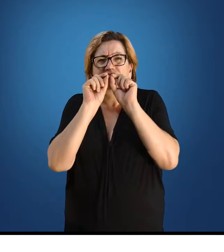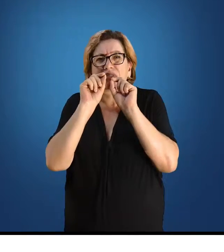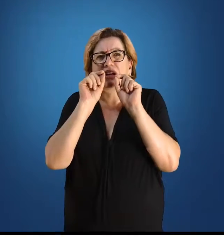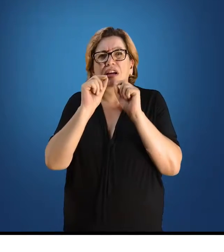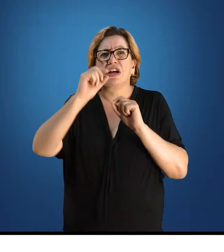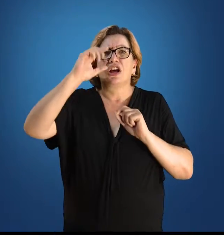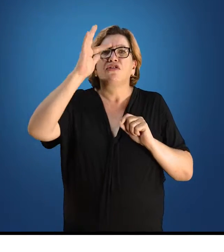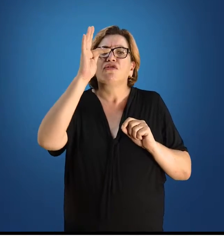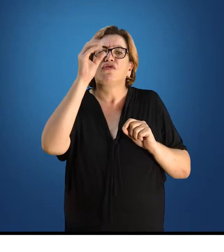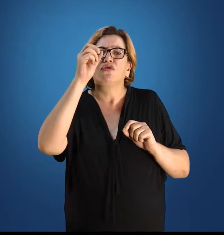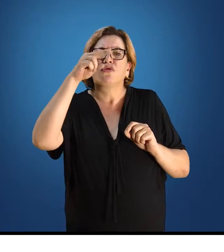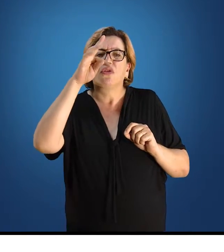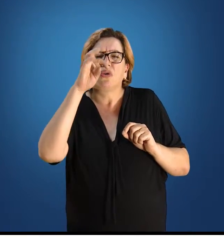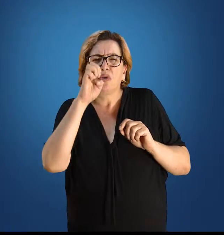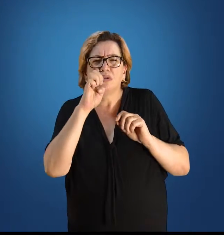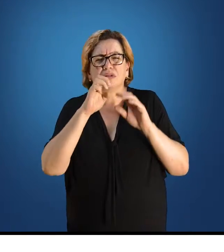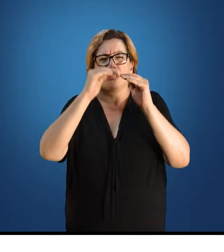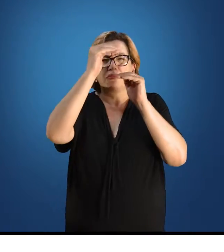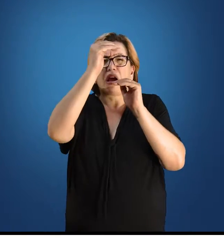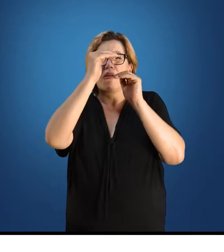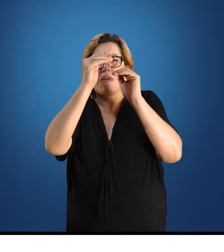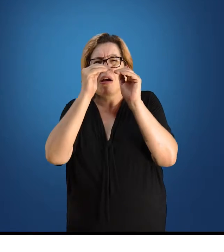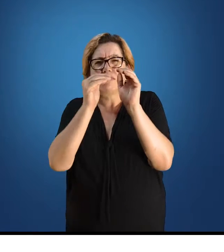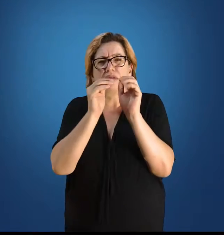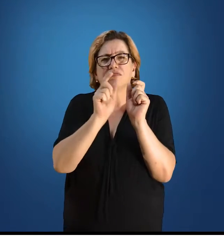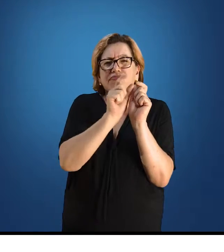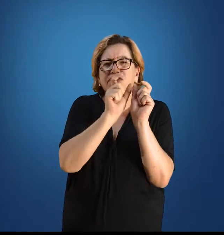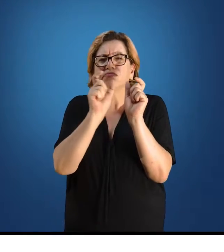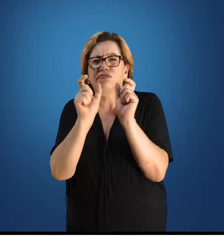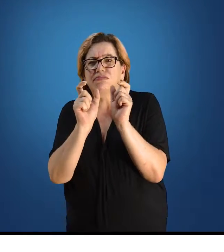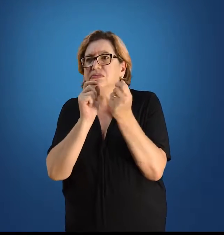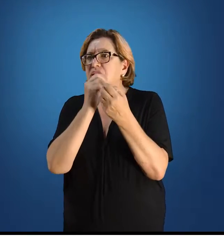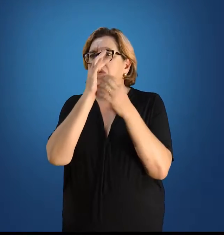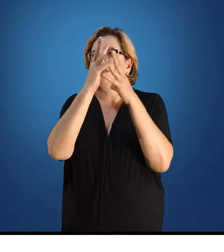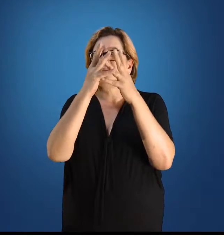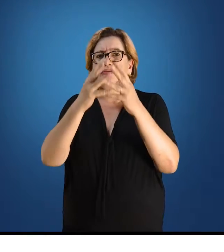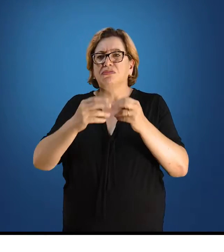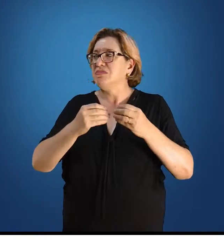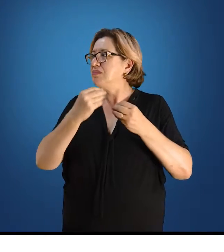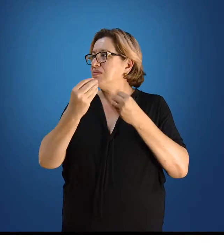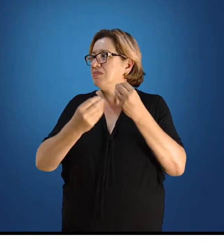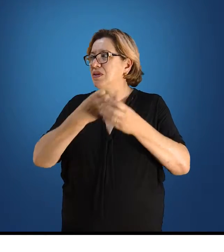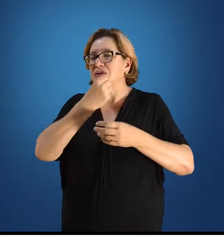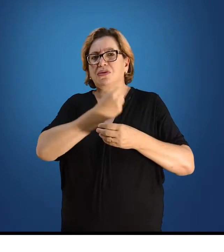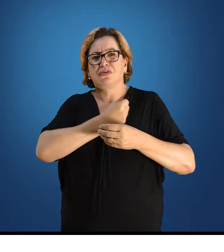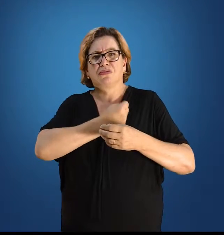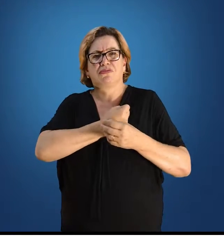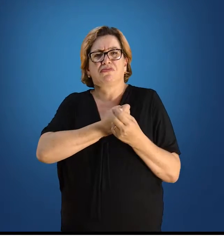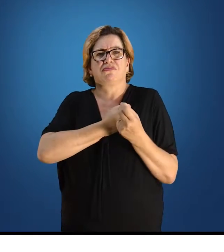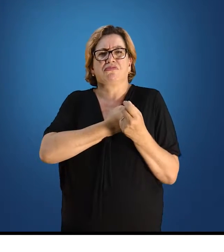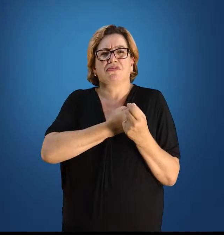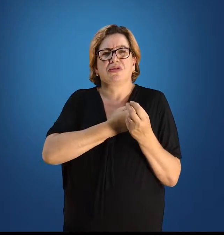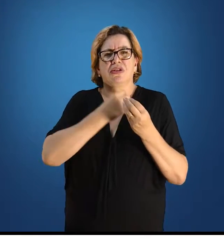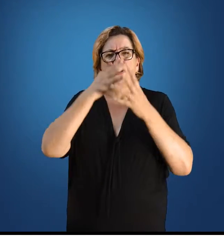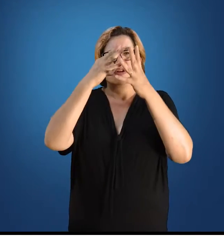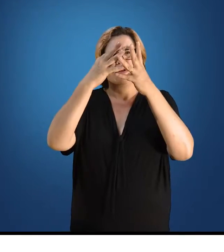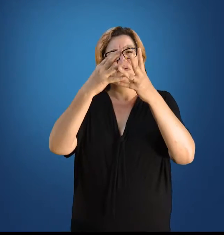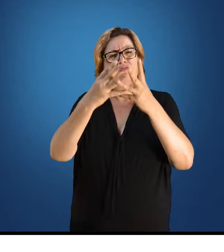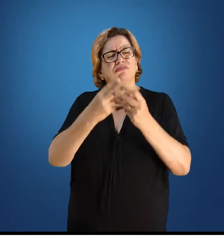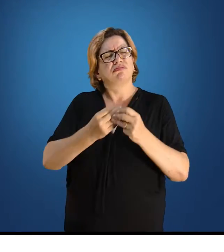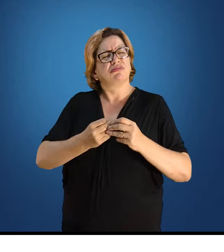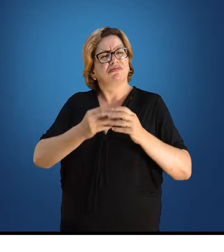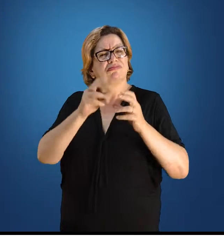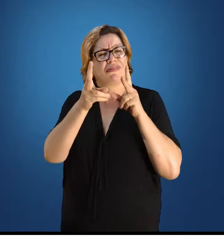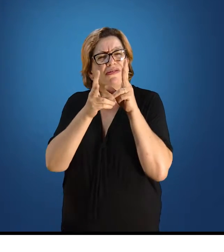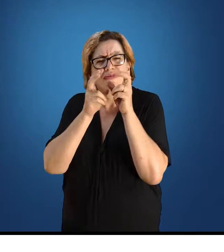da fonte, espaçamento, parágrafo, margem, numeração de figuras, numeração de tabelas, etc, etc e